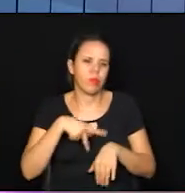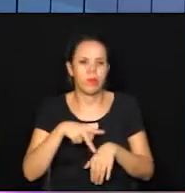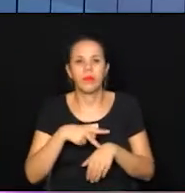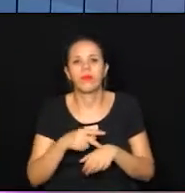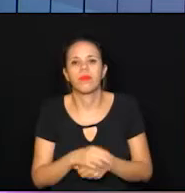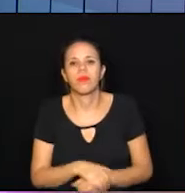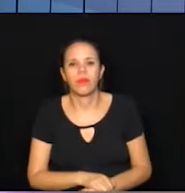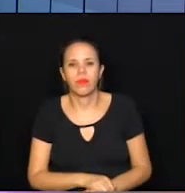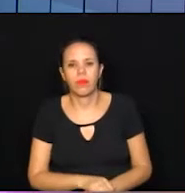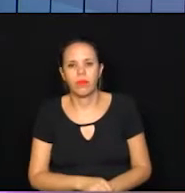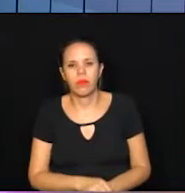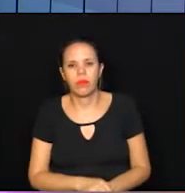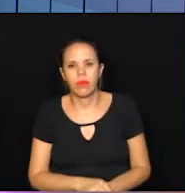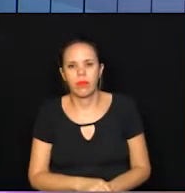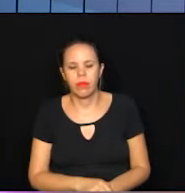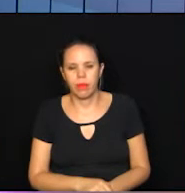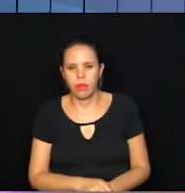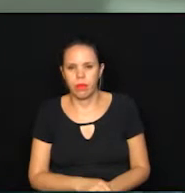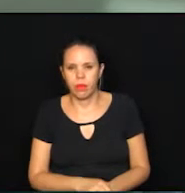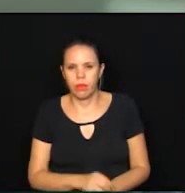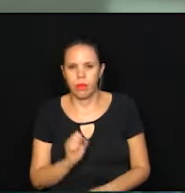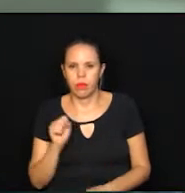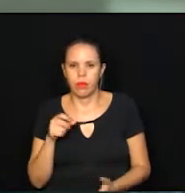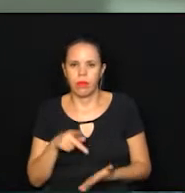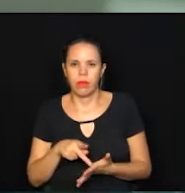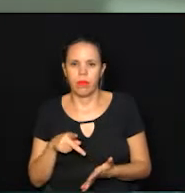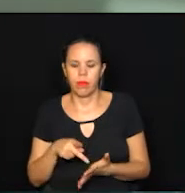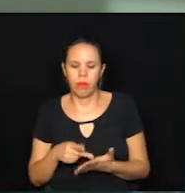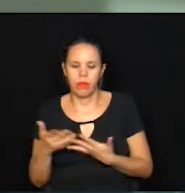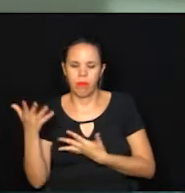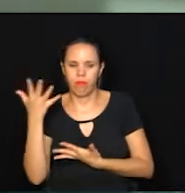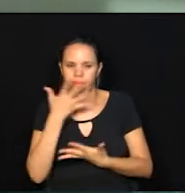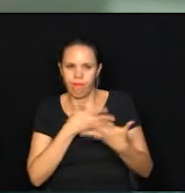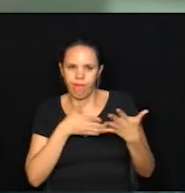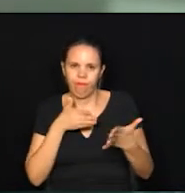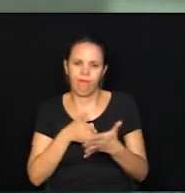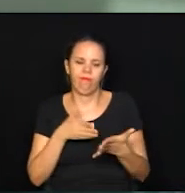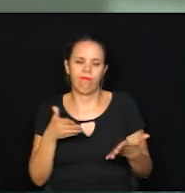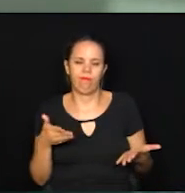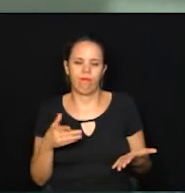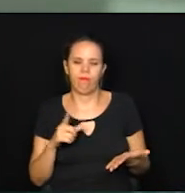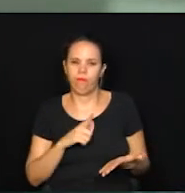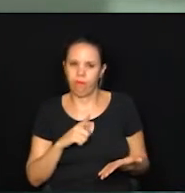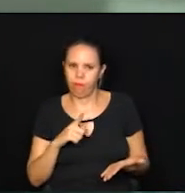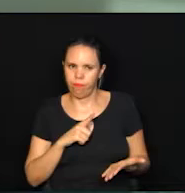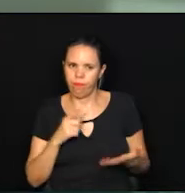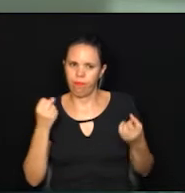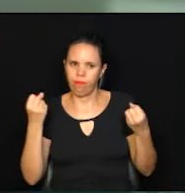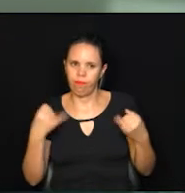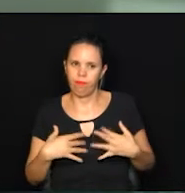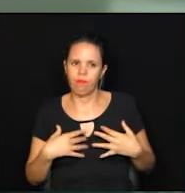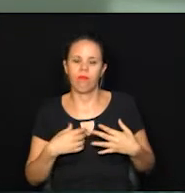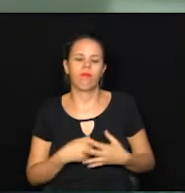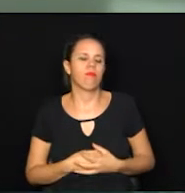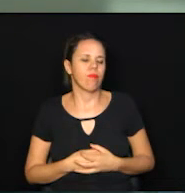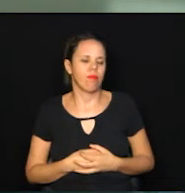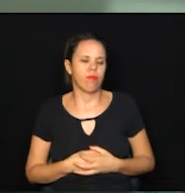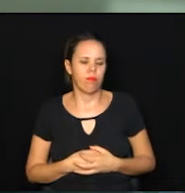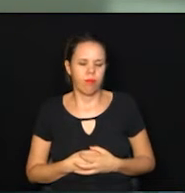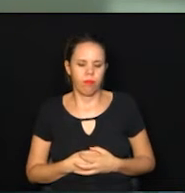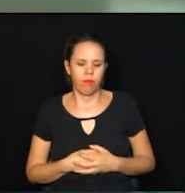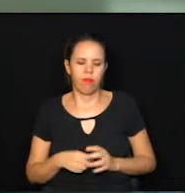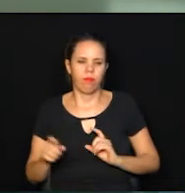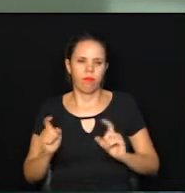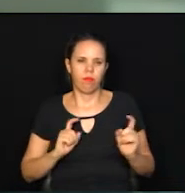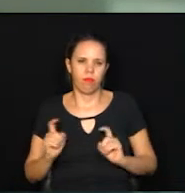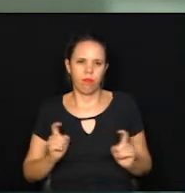Guilherme? Sem sombra de dúvidas, atrapalhou. Nós temos relatos de